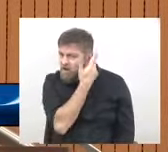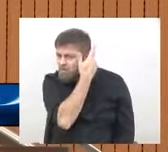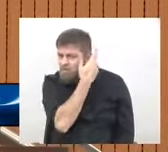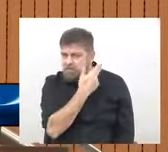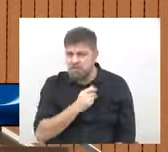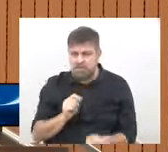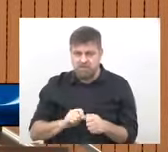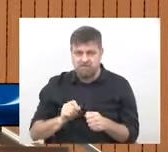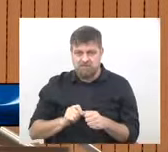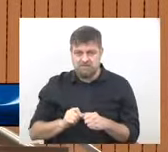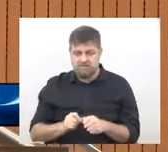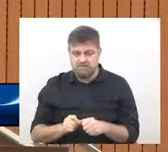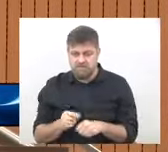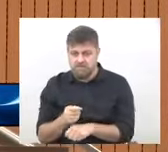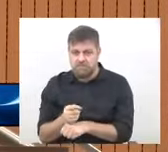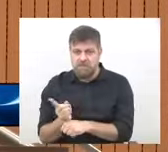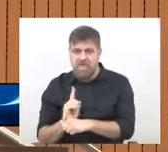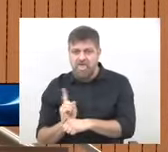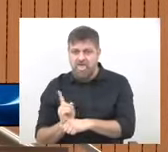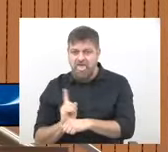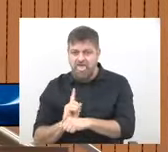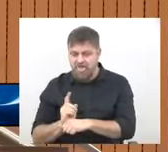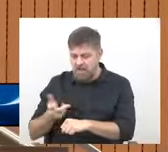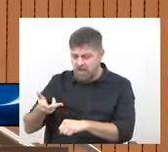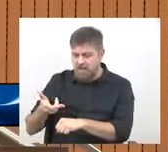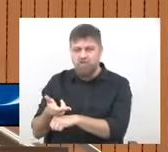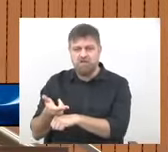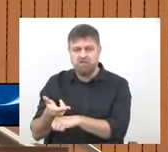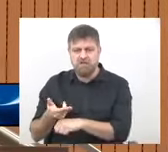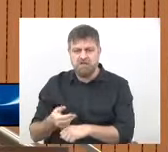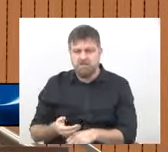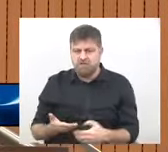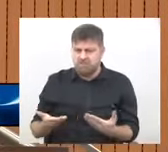cordectomia, conchectomia, onicectomia e caudectomia.